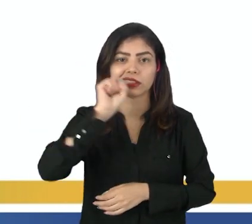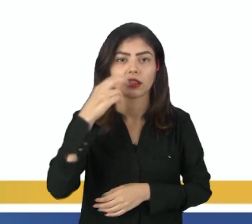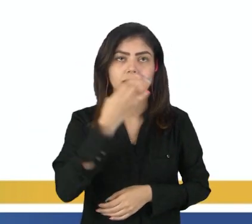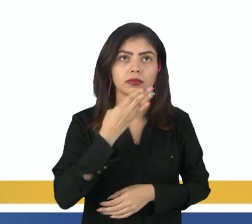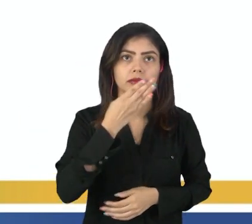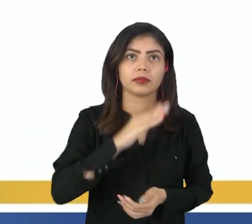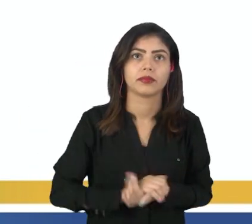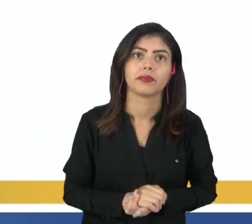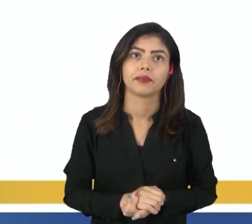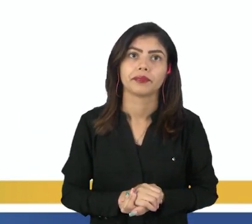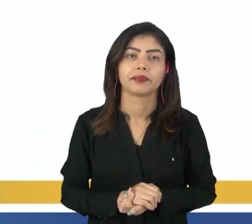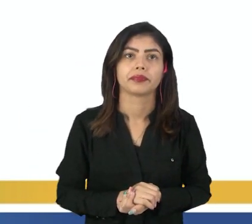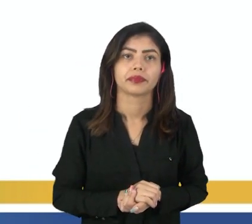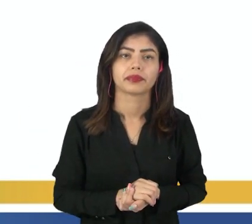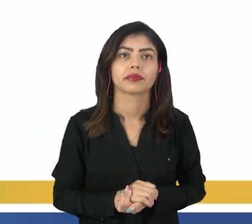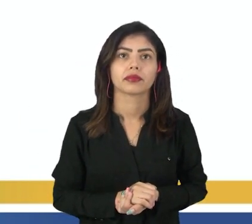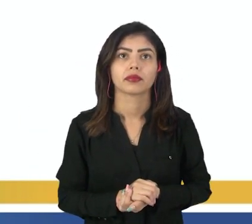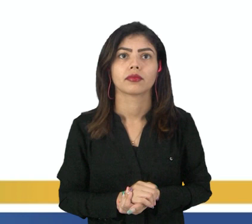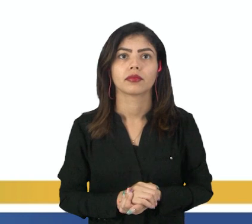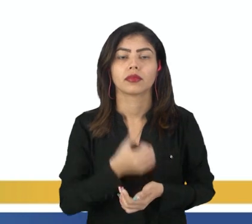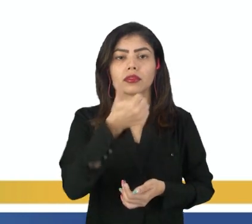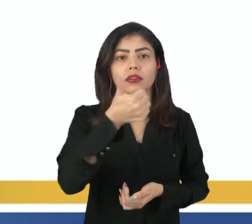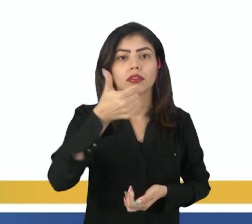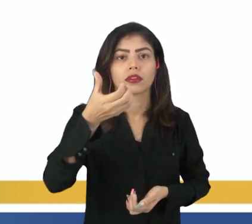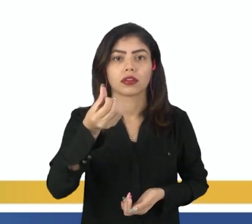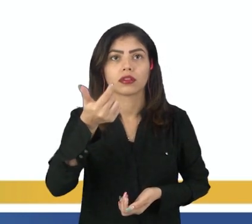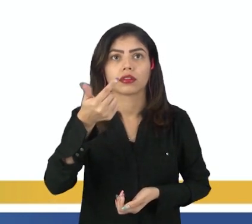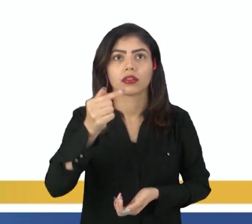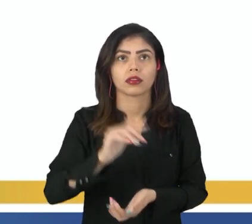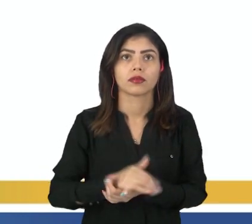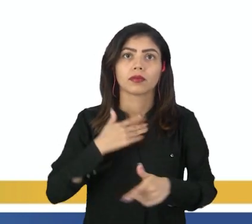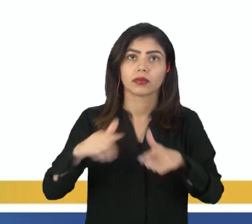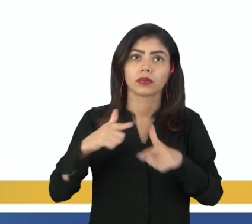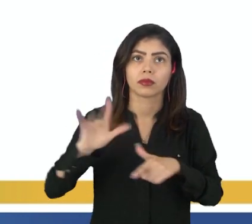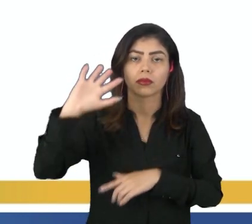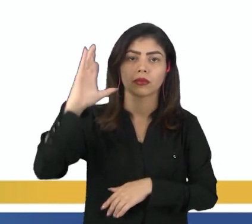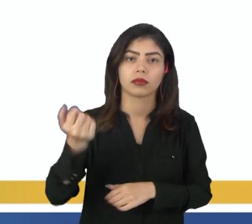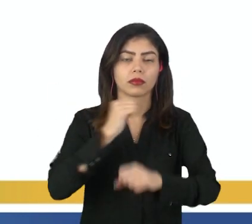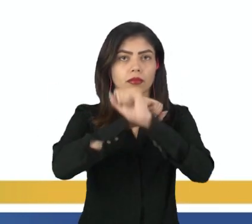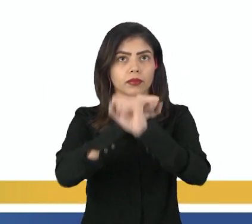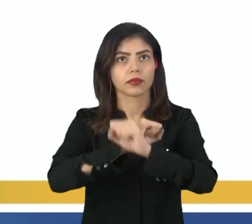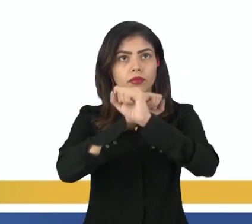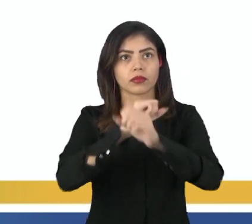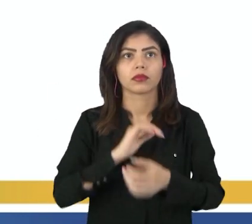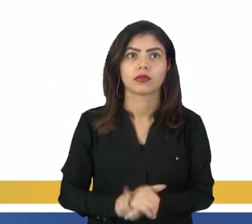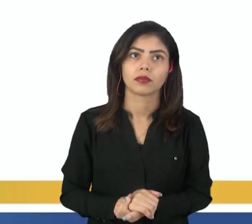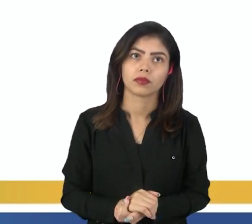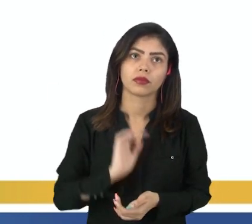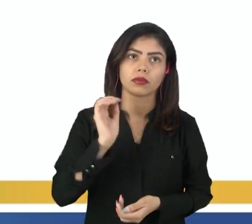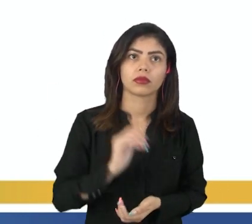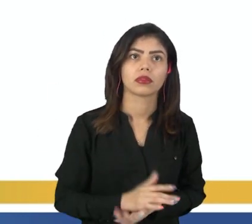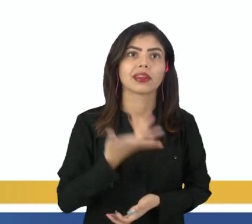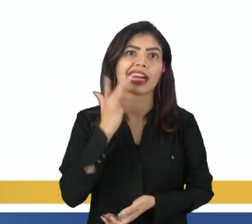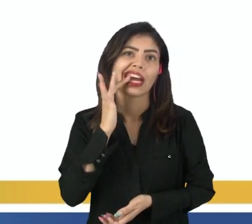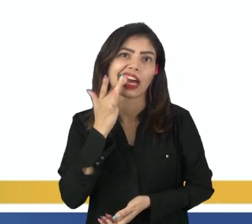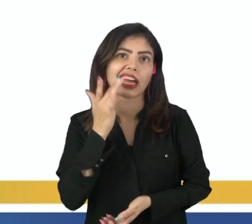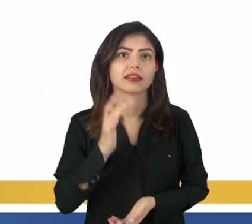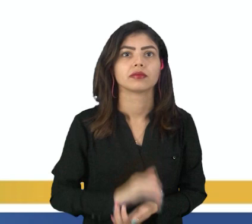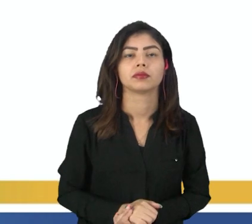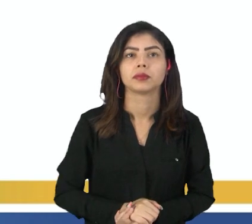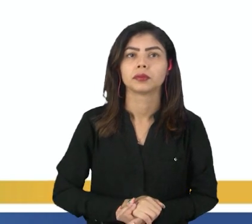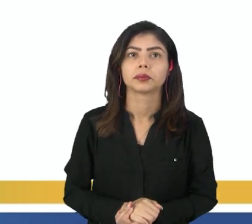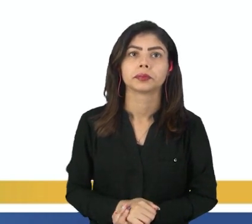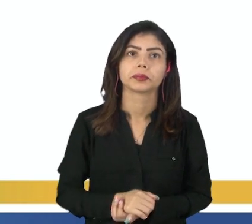cana-de-açúcar, século XVI e XVII, e aí quem estava envolvido nisso? Trabalho de africanos escravizados. O ciclo do